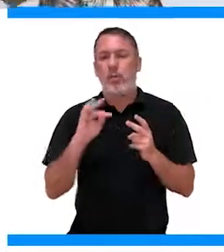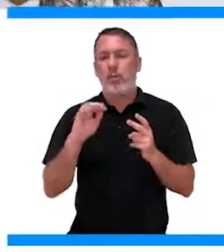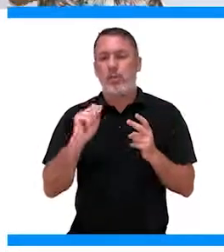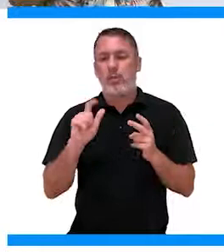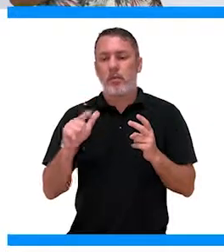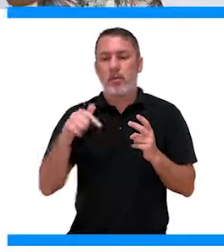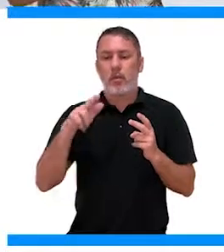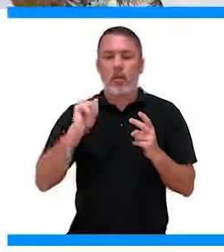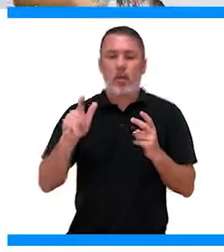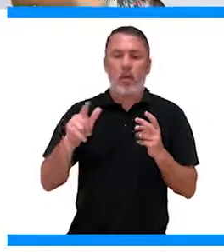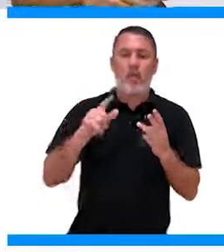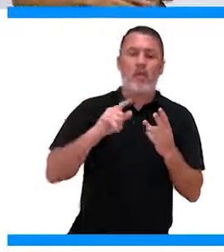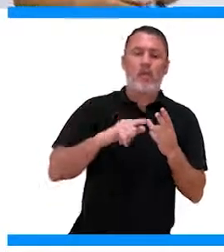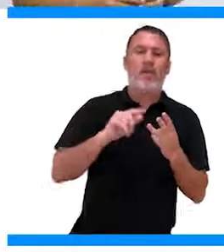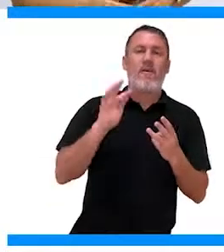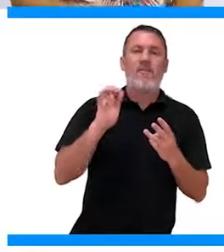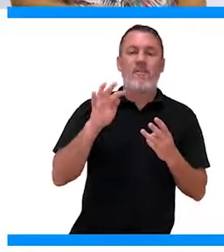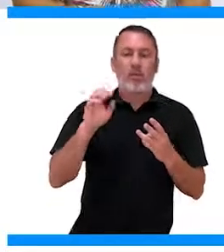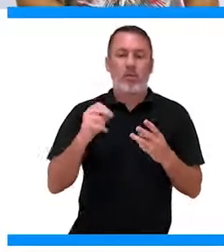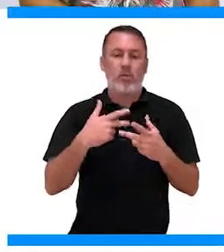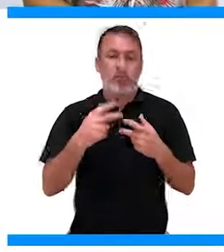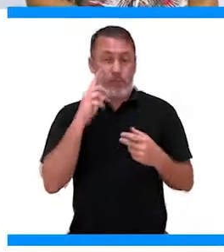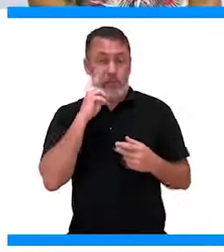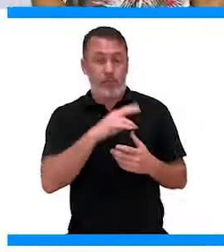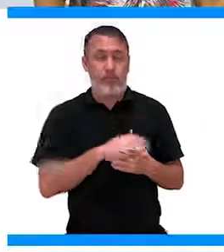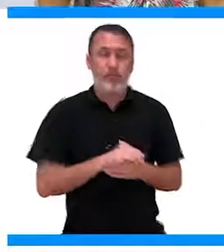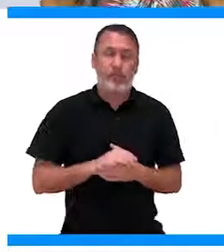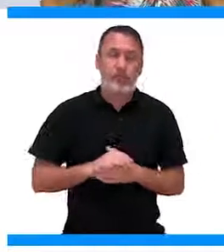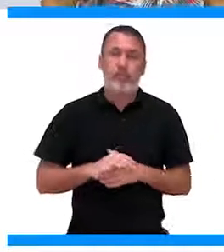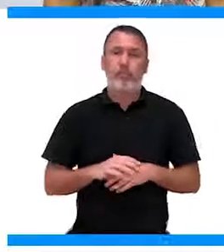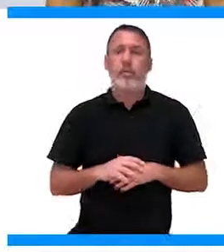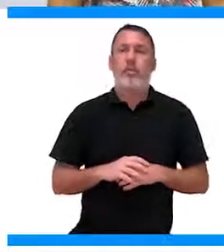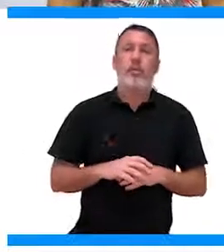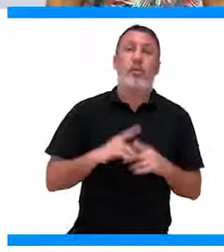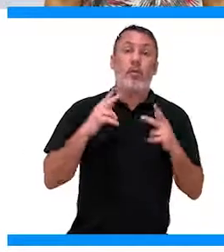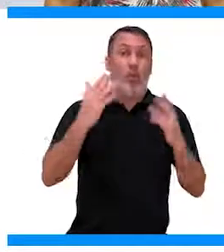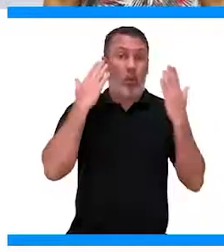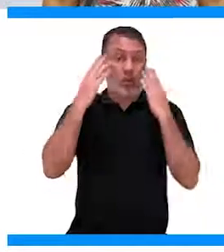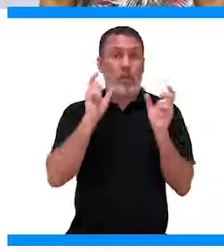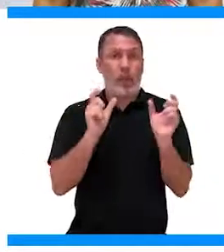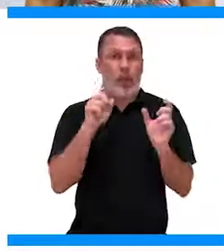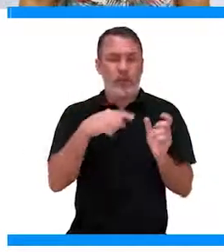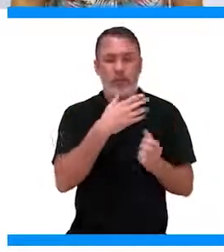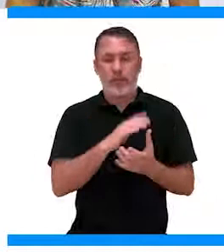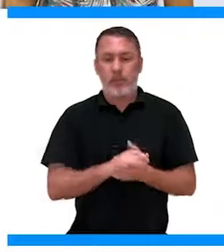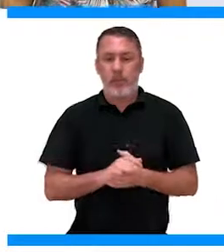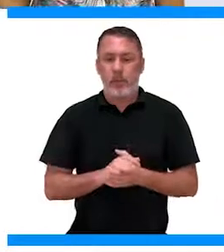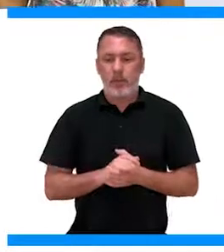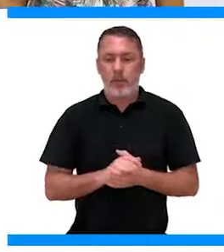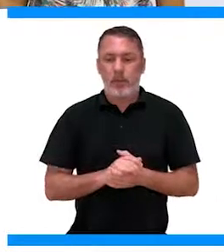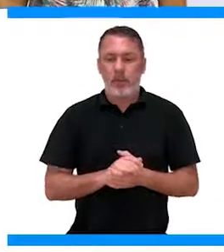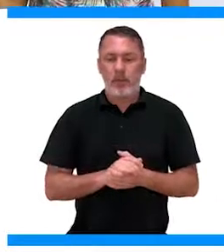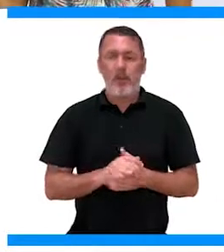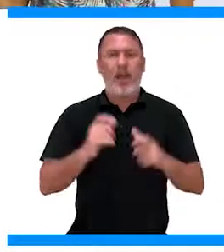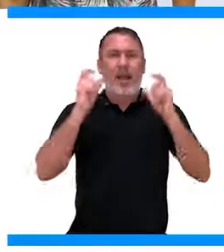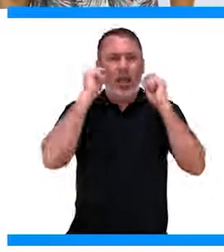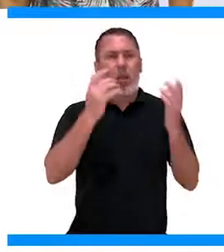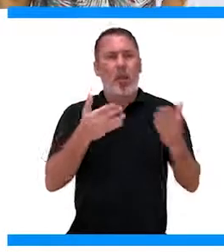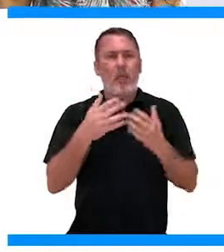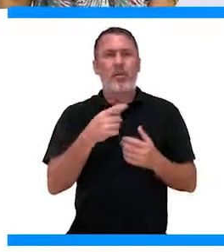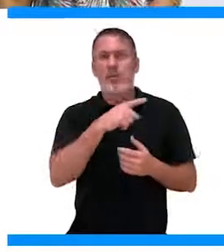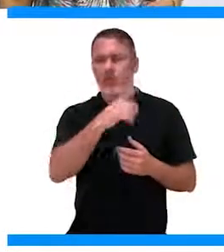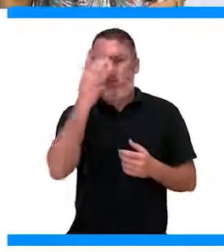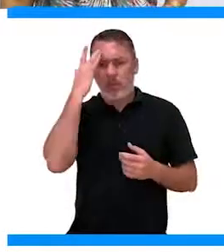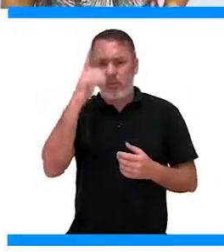feito, tal qual, assim como ou tal. Então, aqui um exemplo para a gente ver. Acorda,